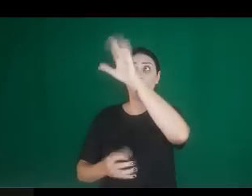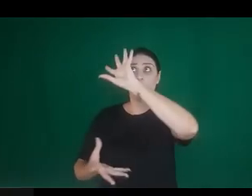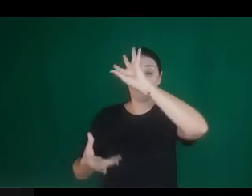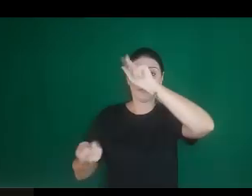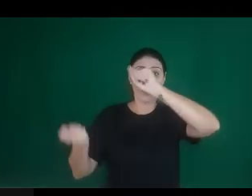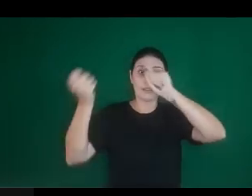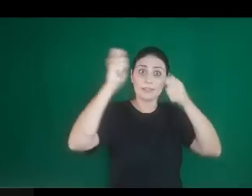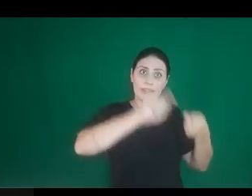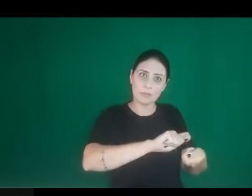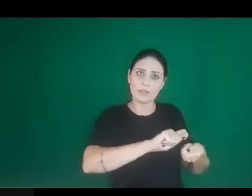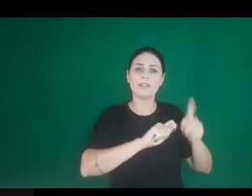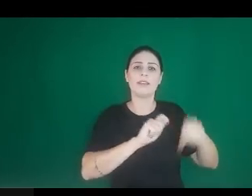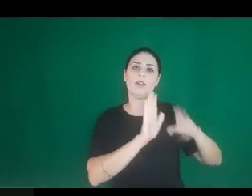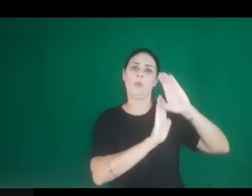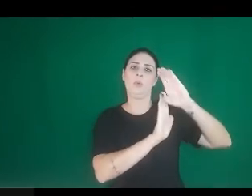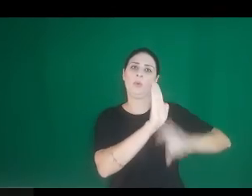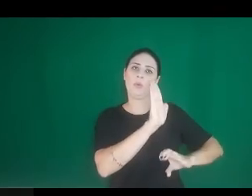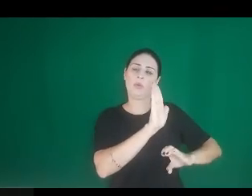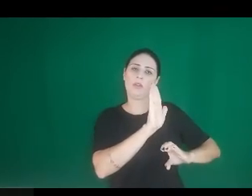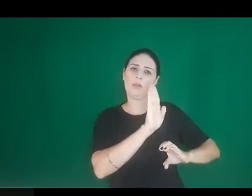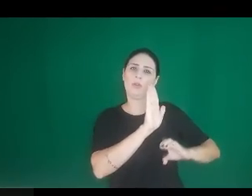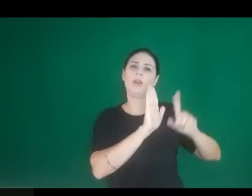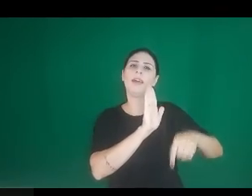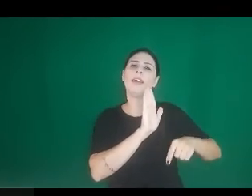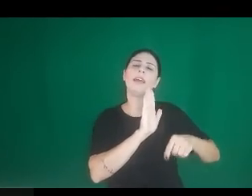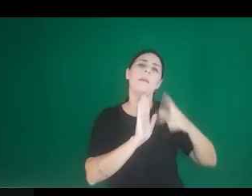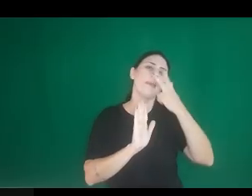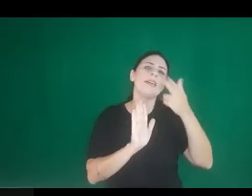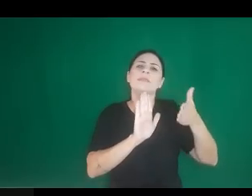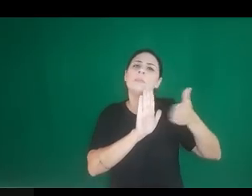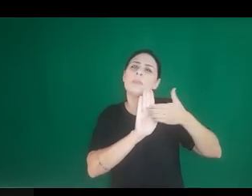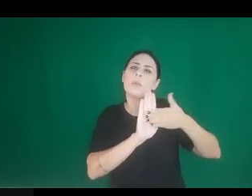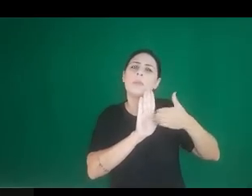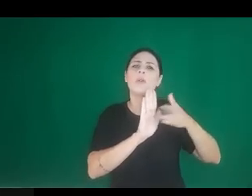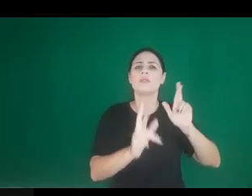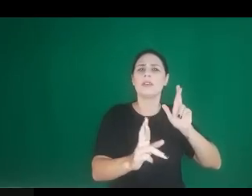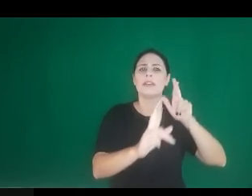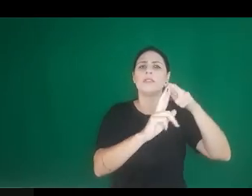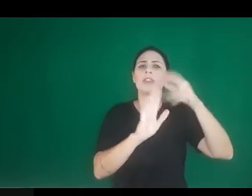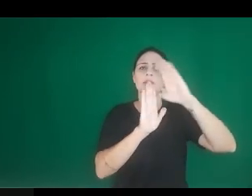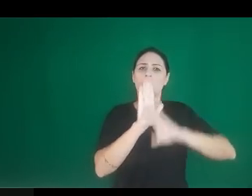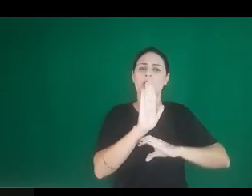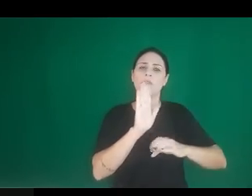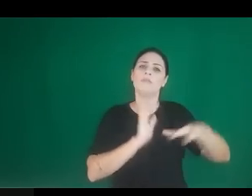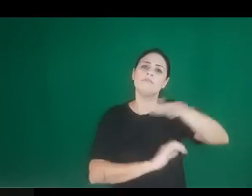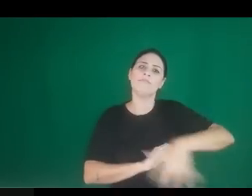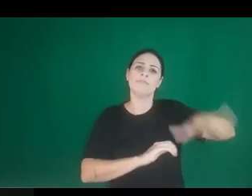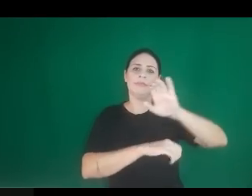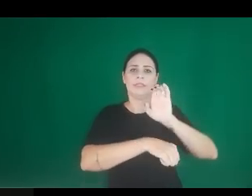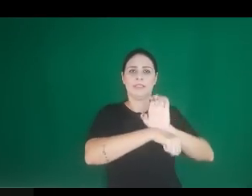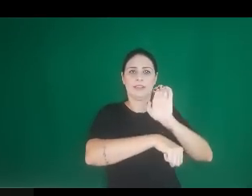base na BNCC, elaborassem o currículo em nível, uma proposta, uma referência para currículo em